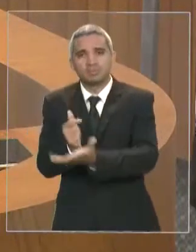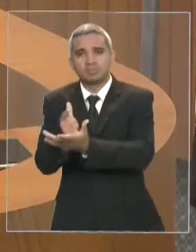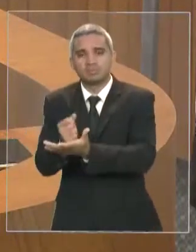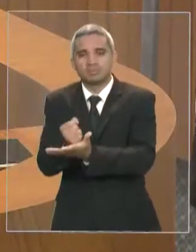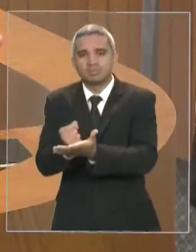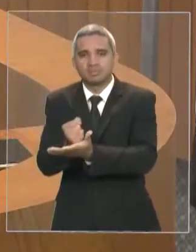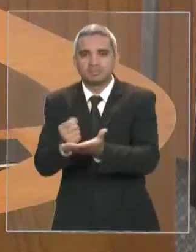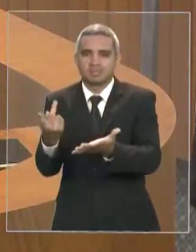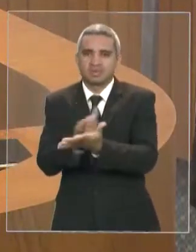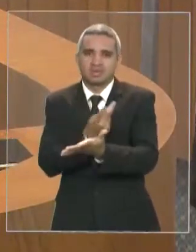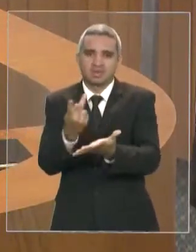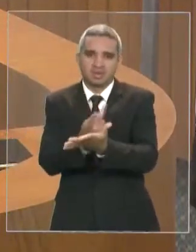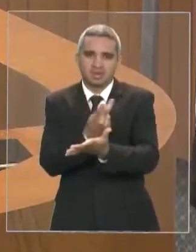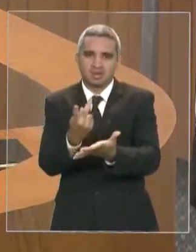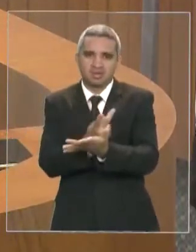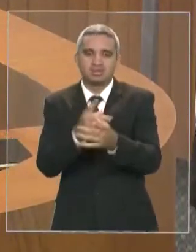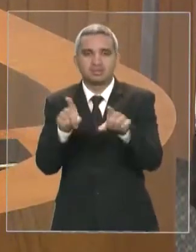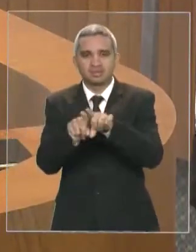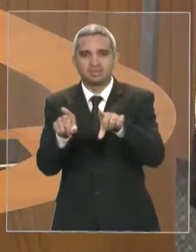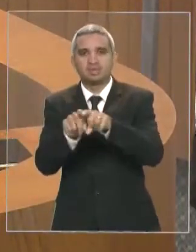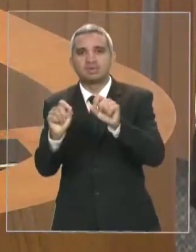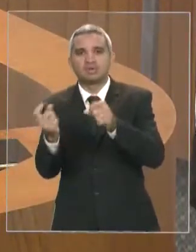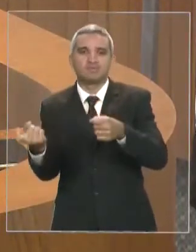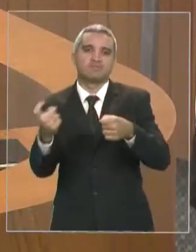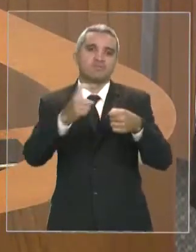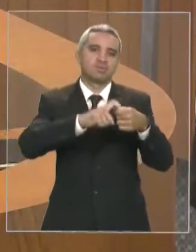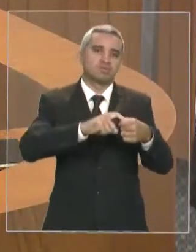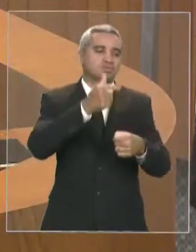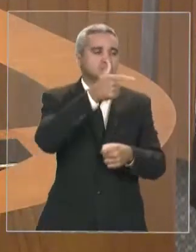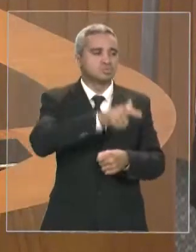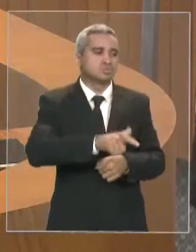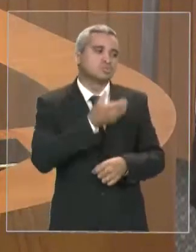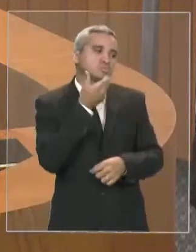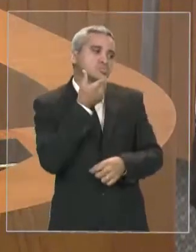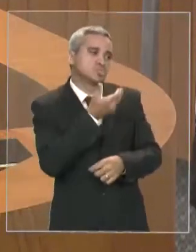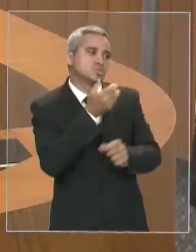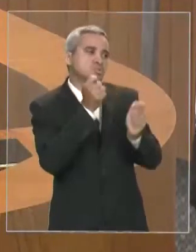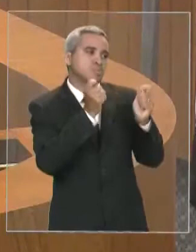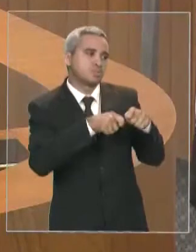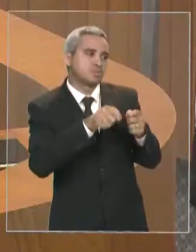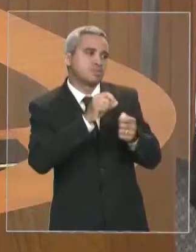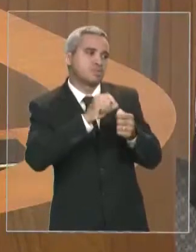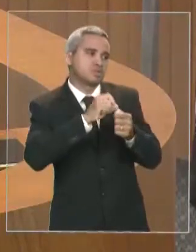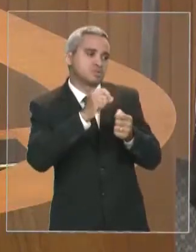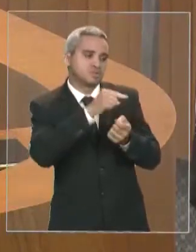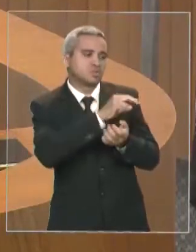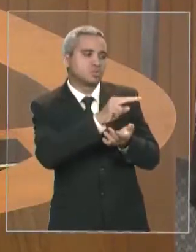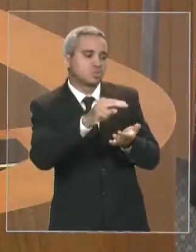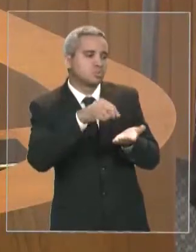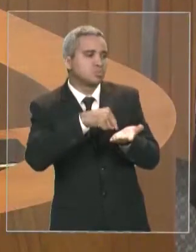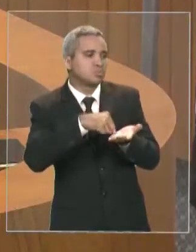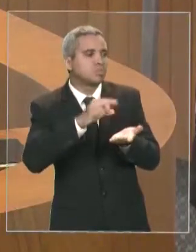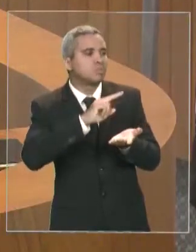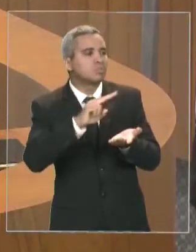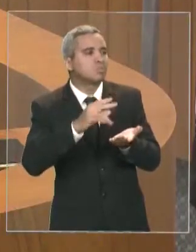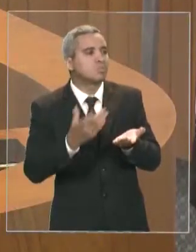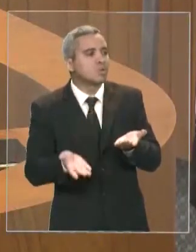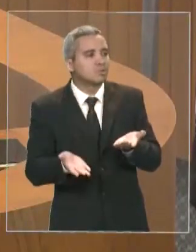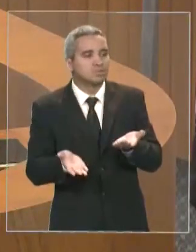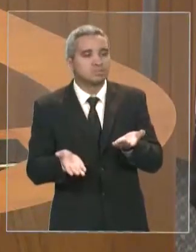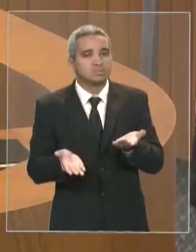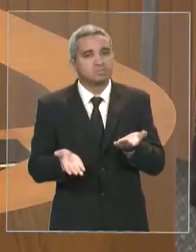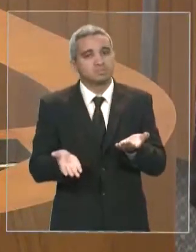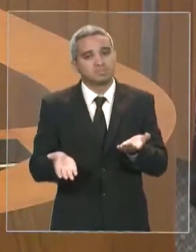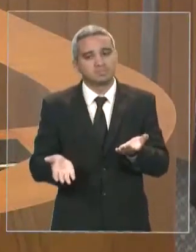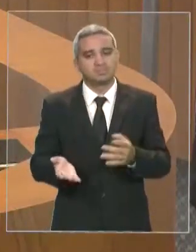ter que voltar ao consultório para pedir que se decifre o que está escrito ali. E nós devemos